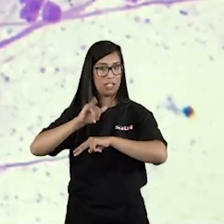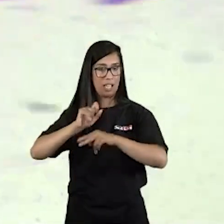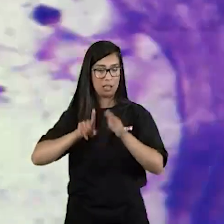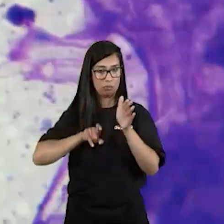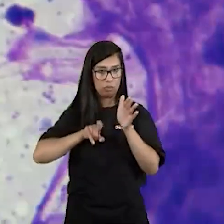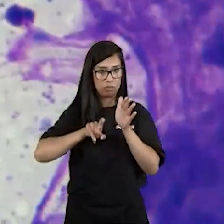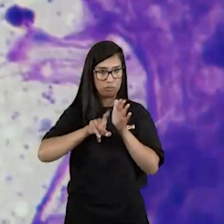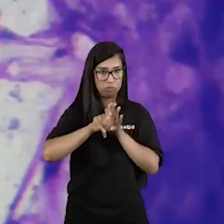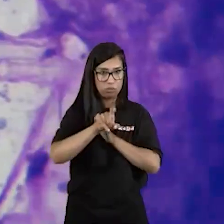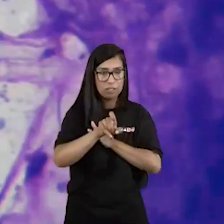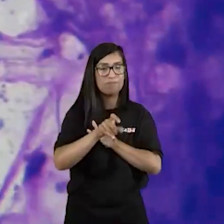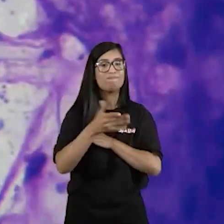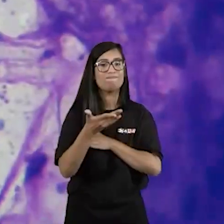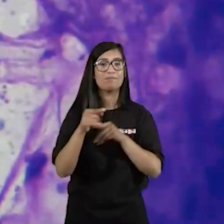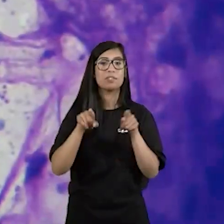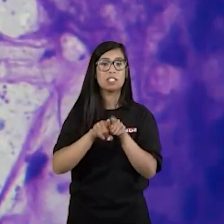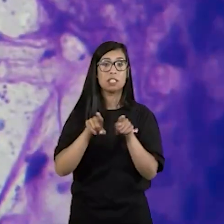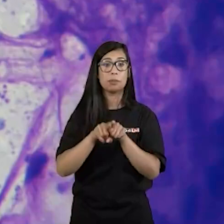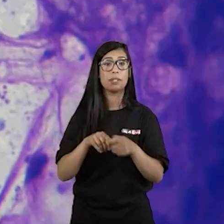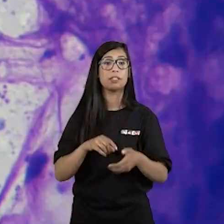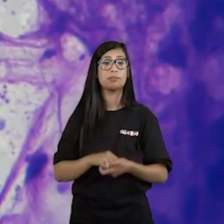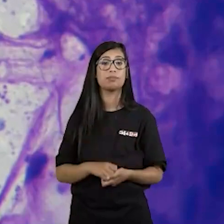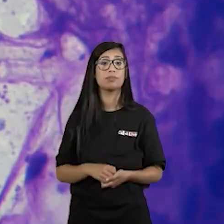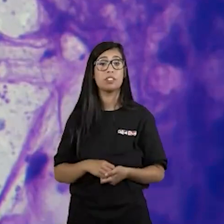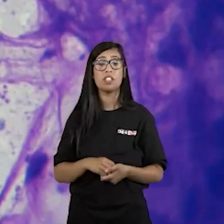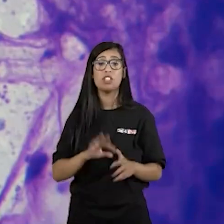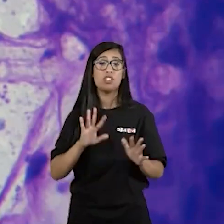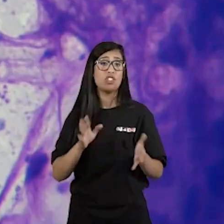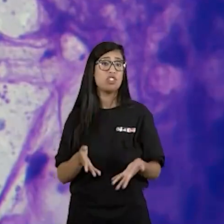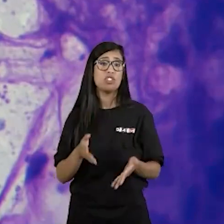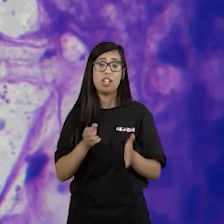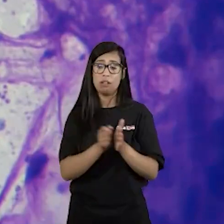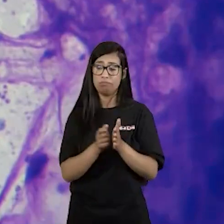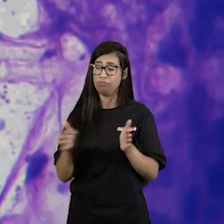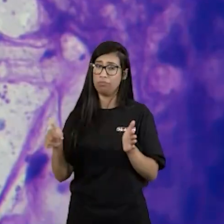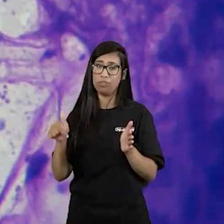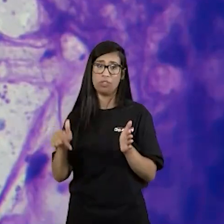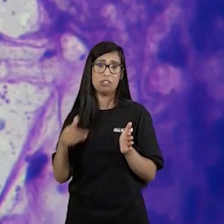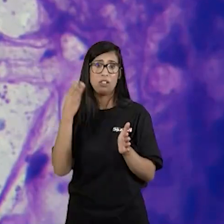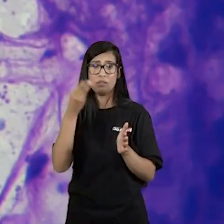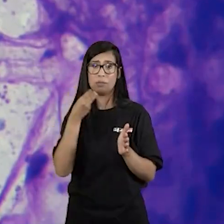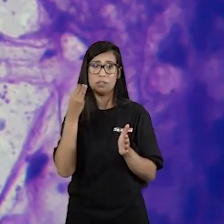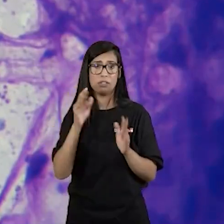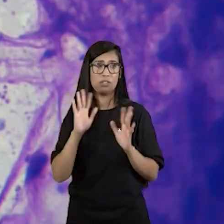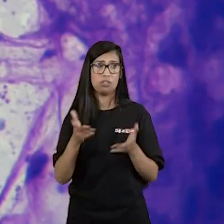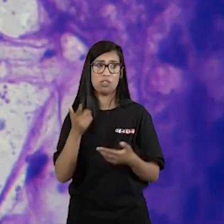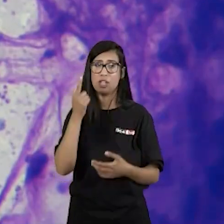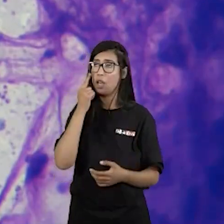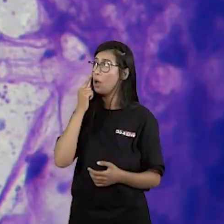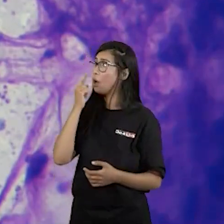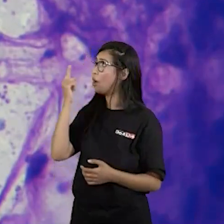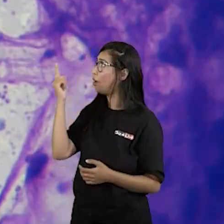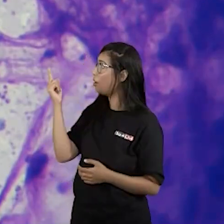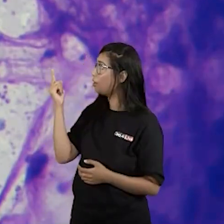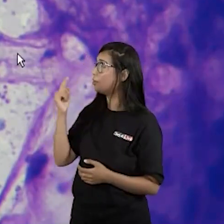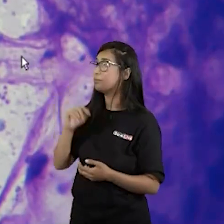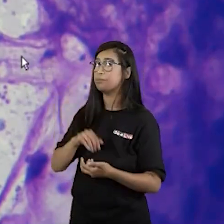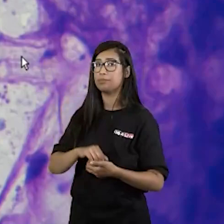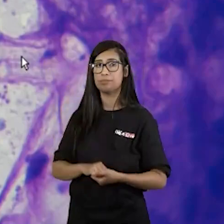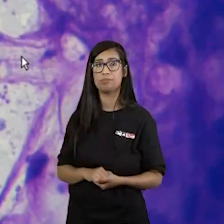é interessante que isso é o nosso dia a dia. Aqui eu vejo cocos fazendo um caminho, aqui eu vejo cocos fazendo aquele